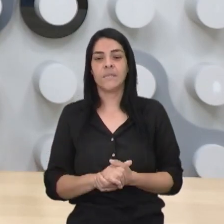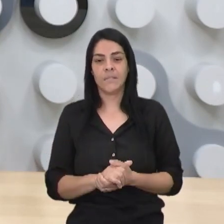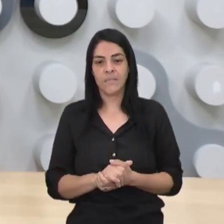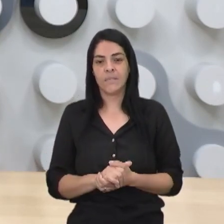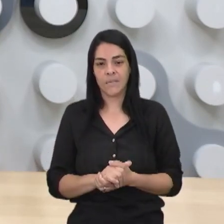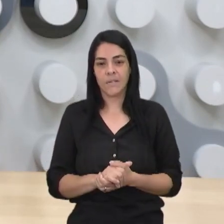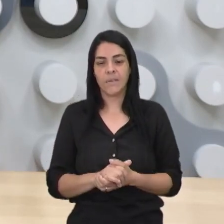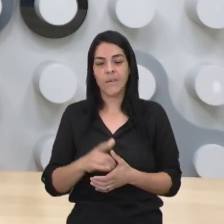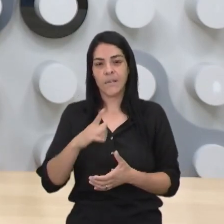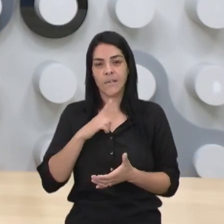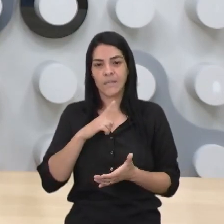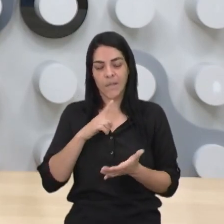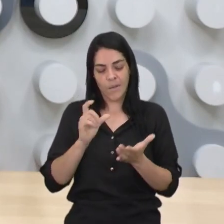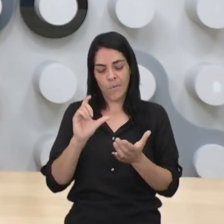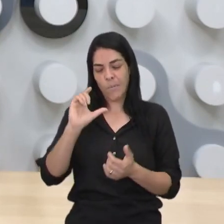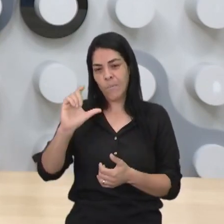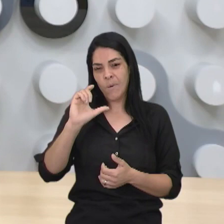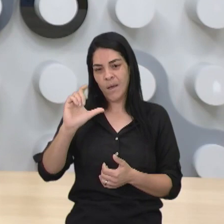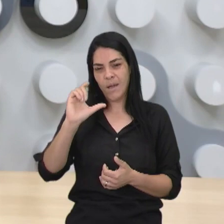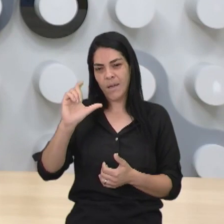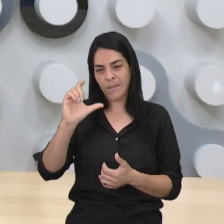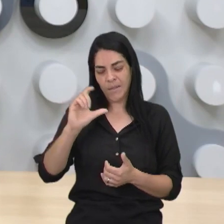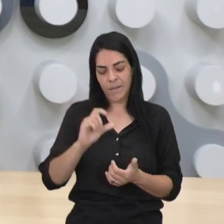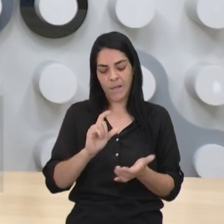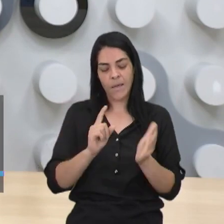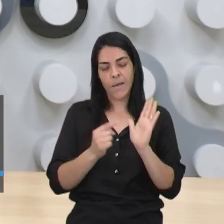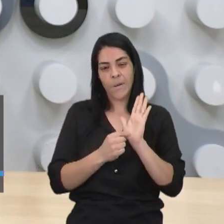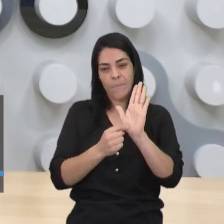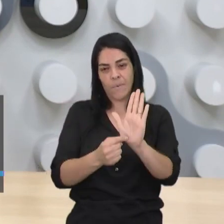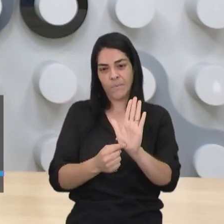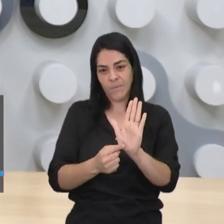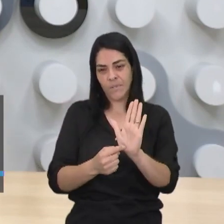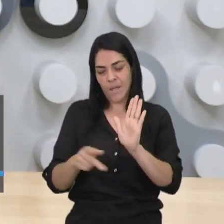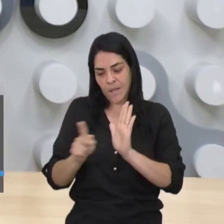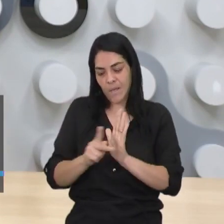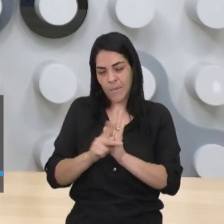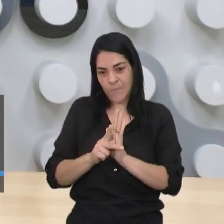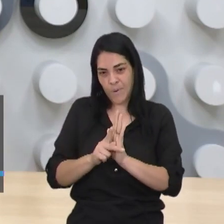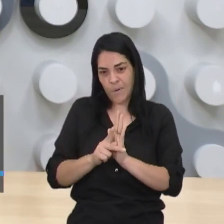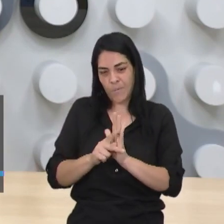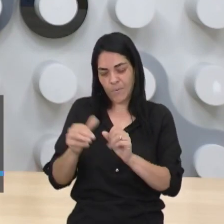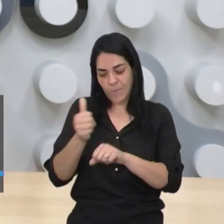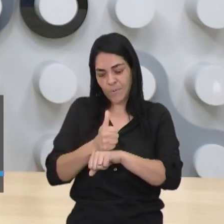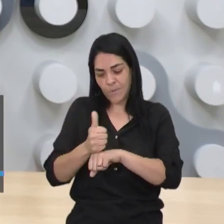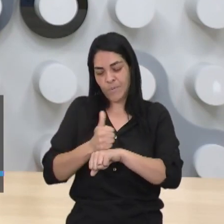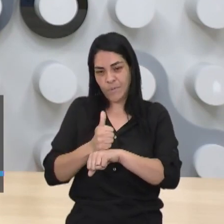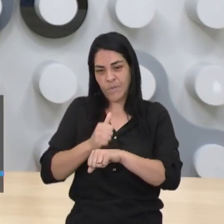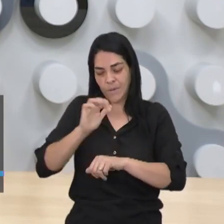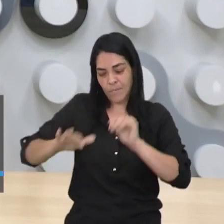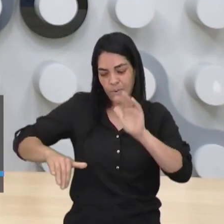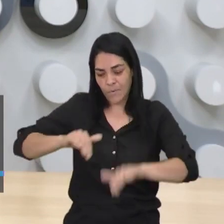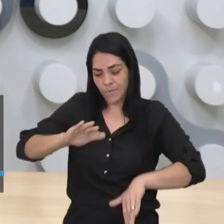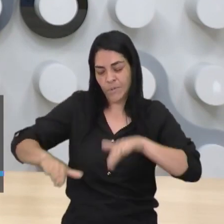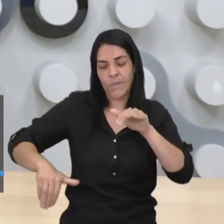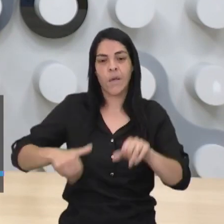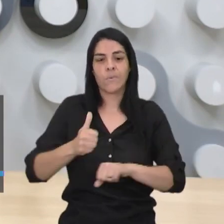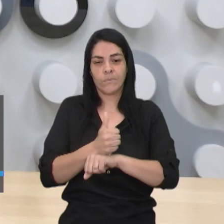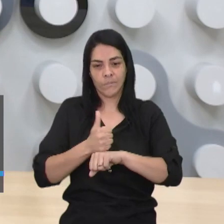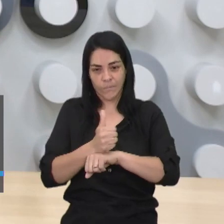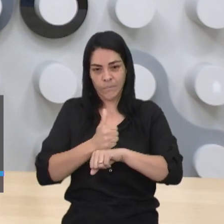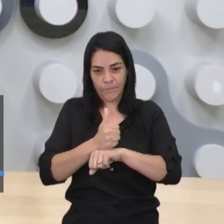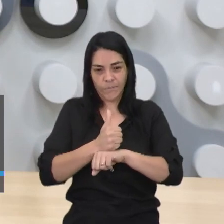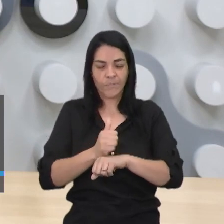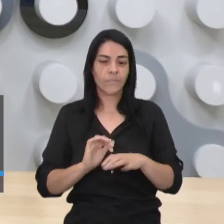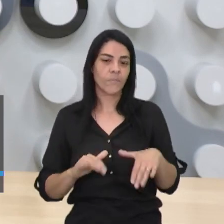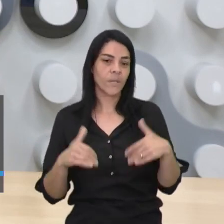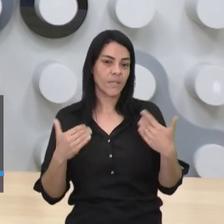uma carteirinha ainda para mostrar que você é mergulhador, né? E que você se profissionalizou, mergulhador profissional.